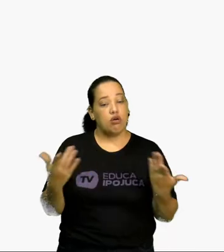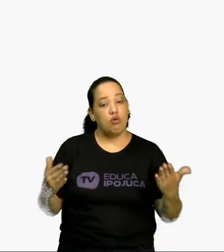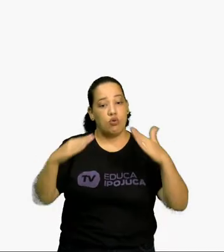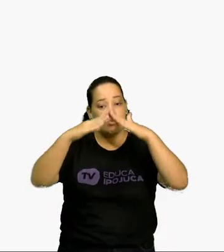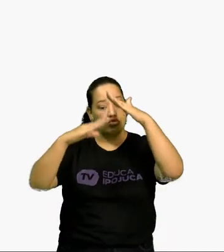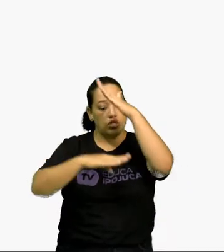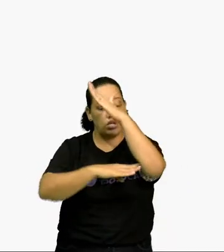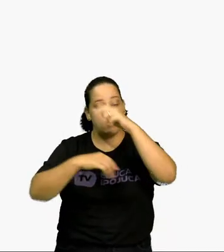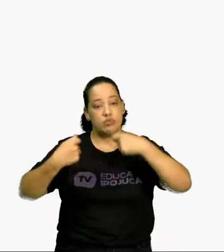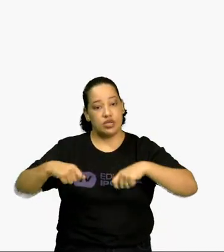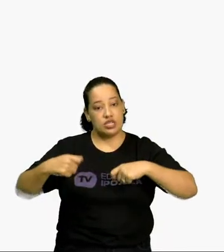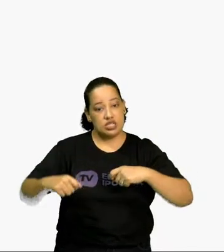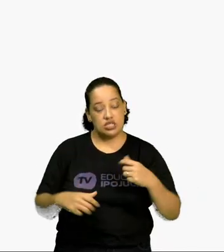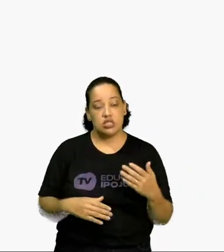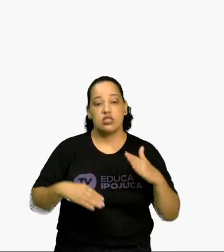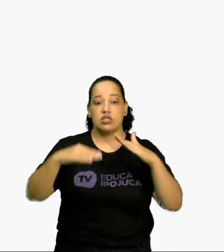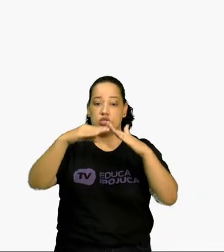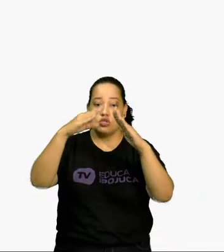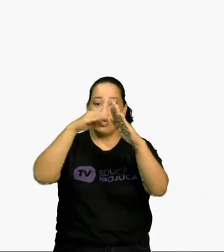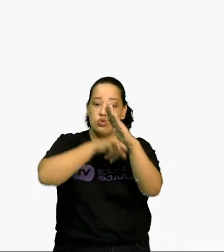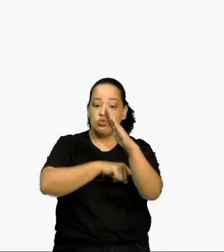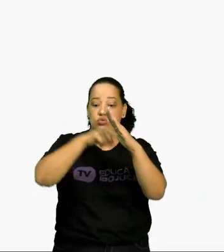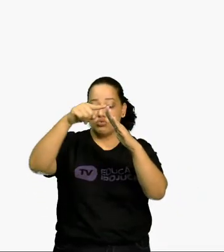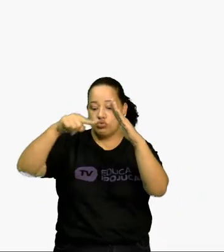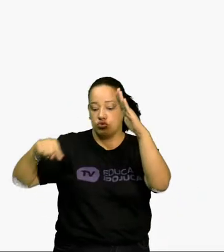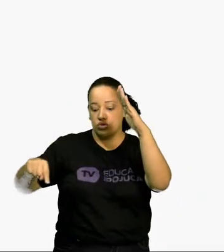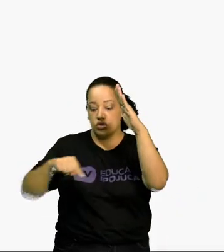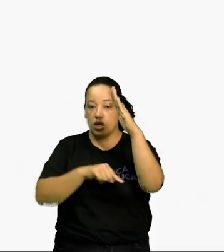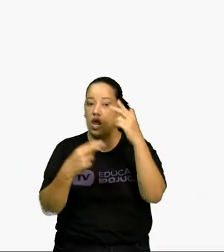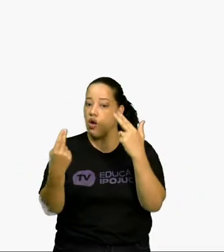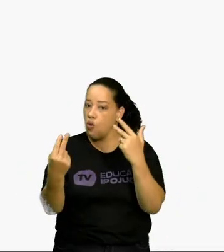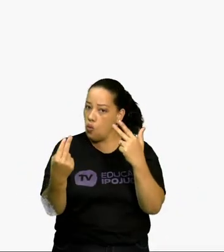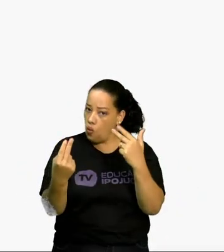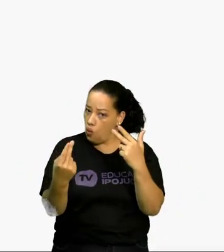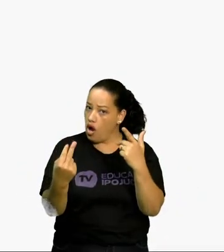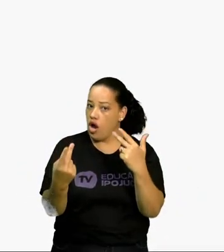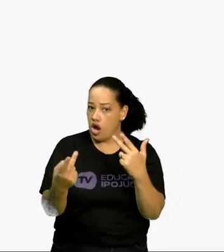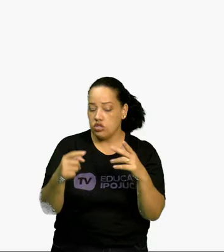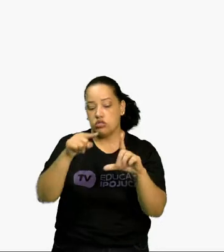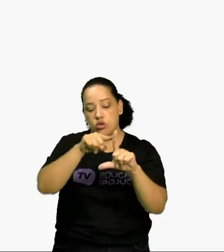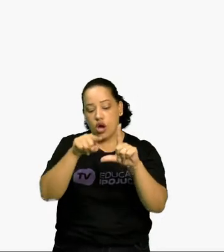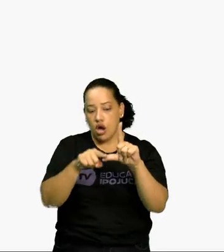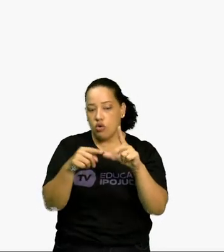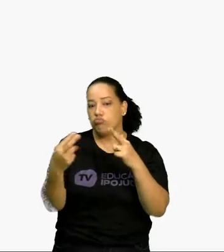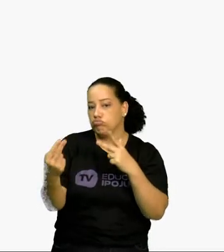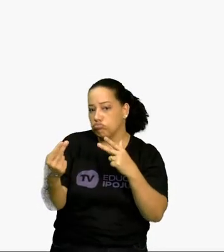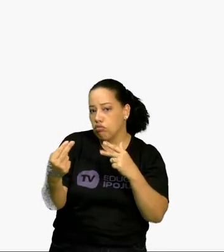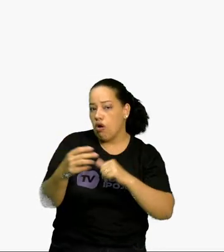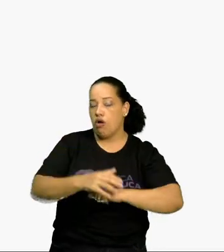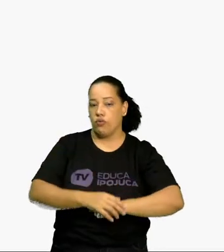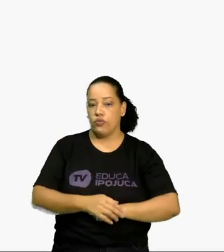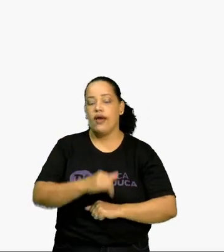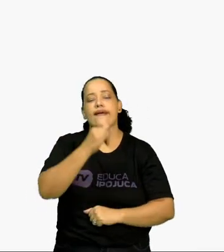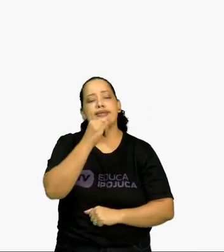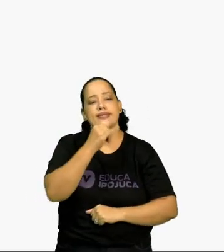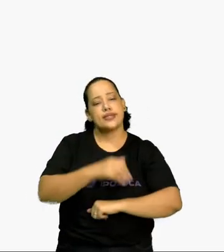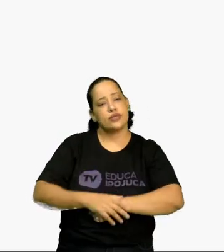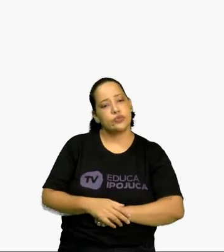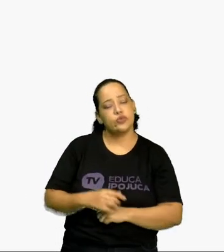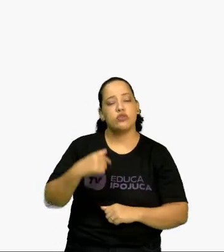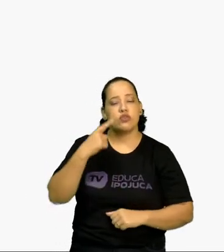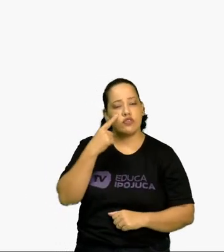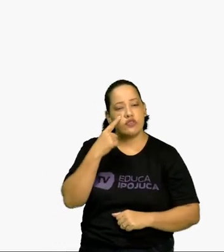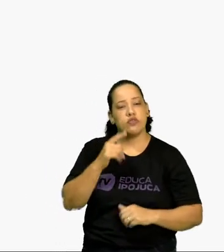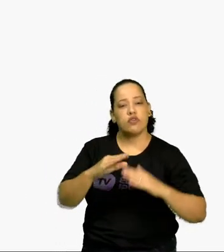seus lados e os seus ângulos são iguais. Nós pegamos aqueles dois triângulos,